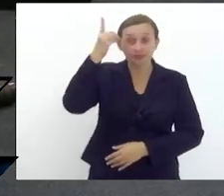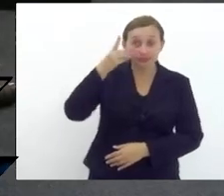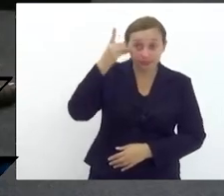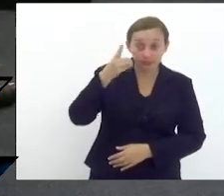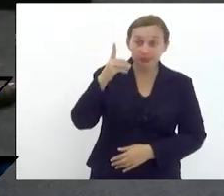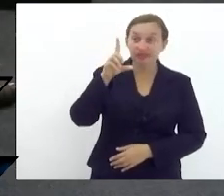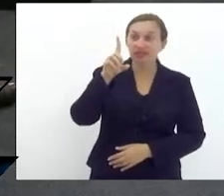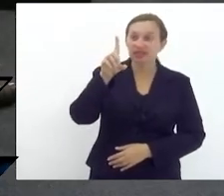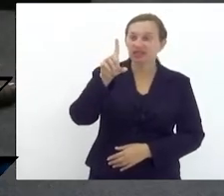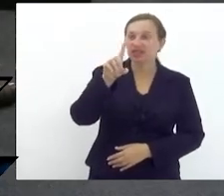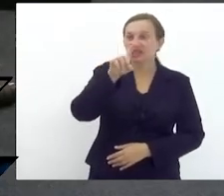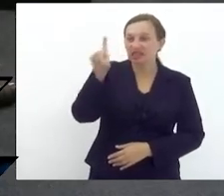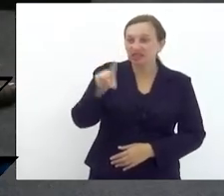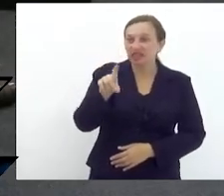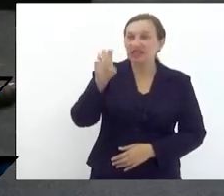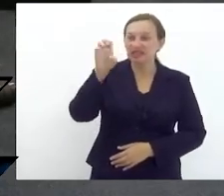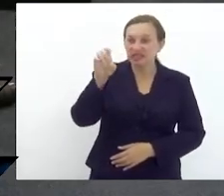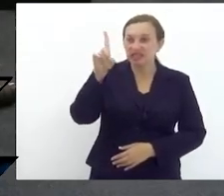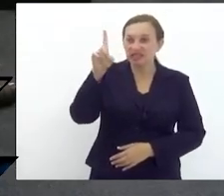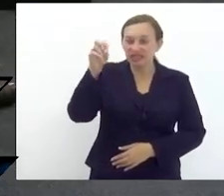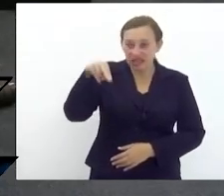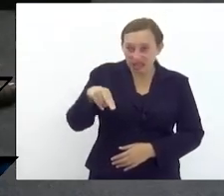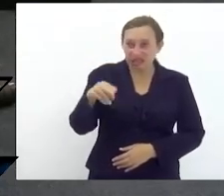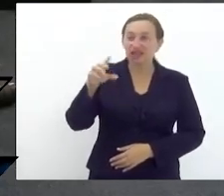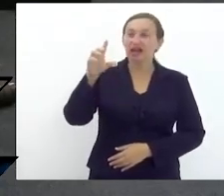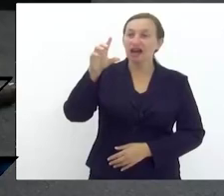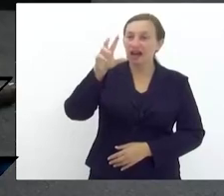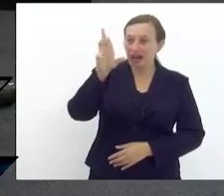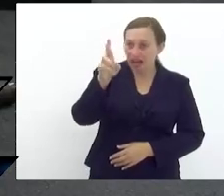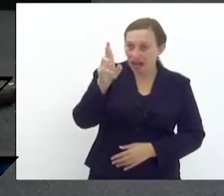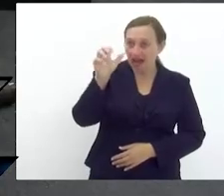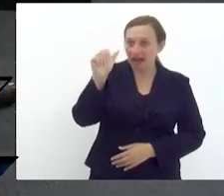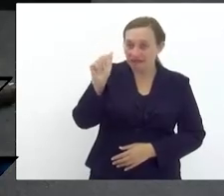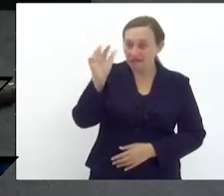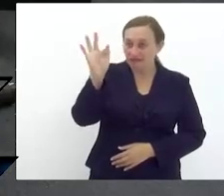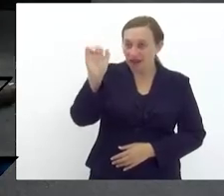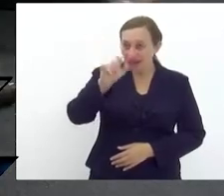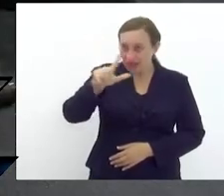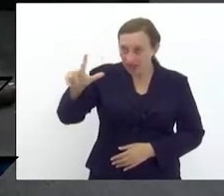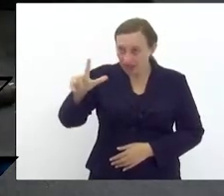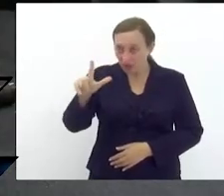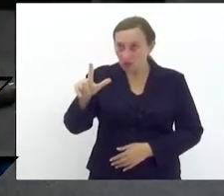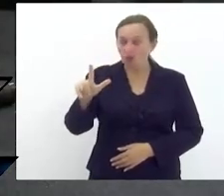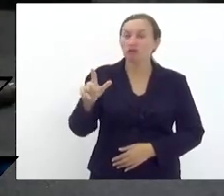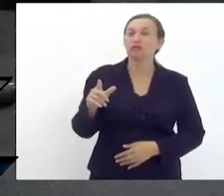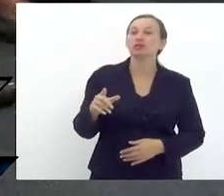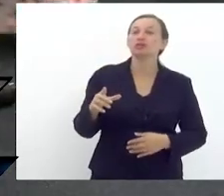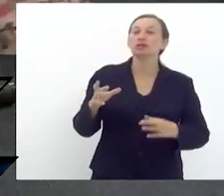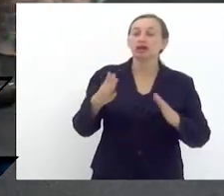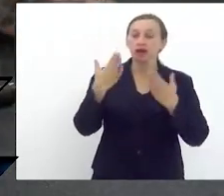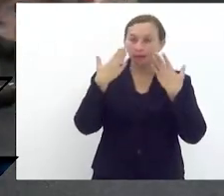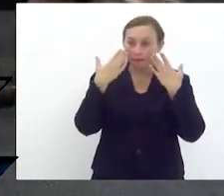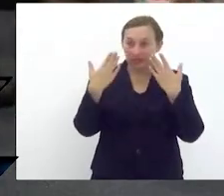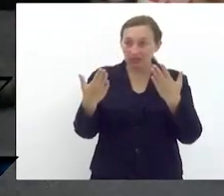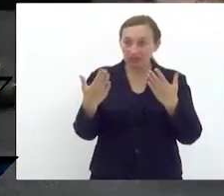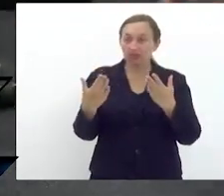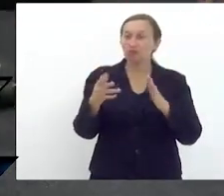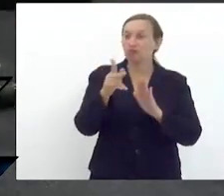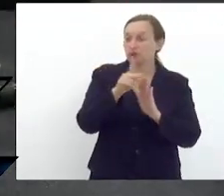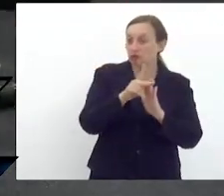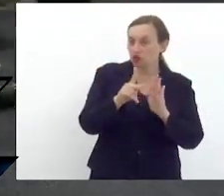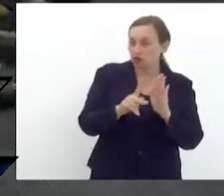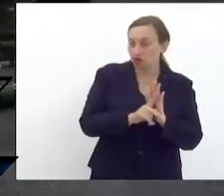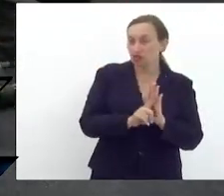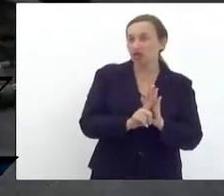Deputado Rafael Nobre e deputado Douglas ruas apresentamos um projeto de lei que cria